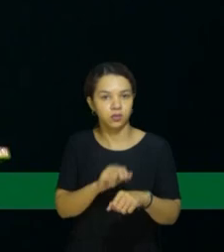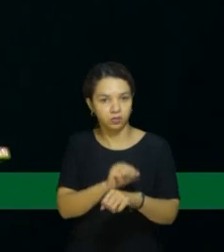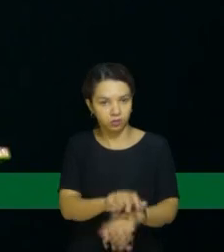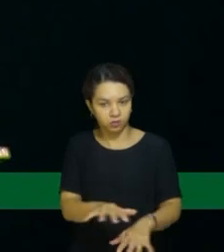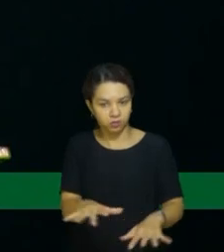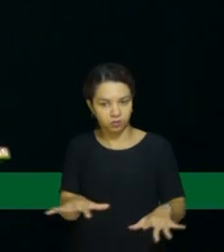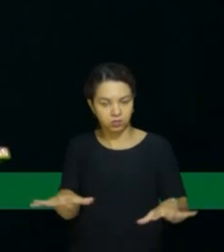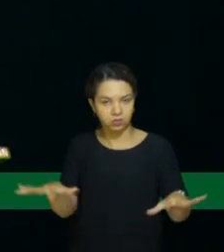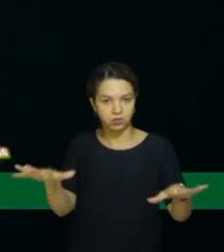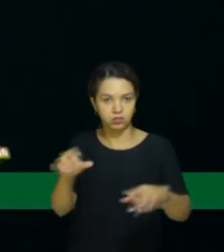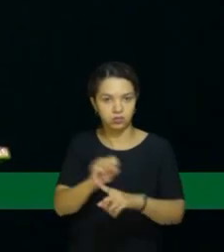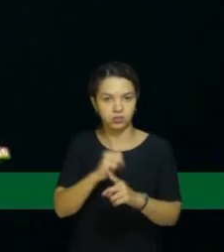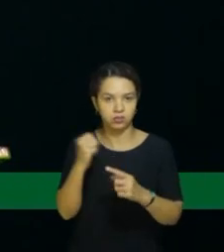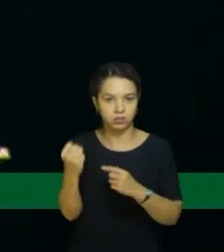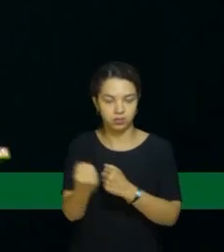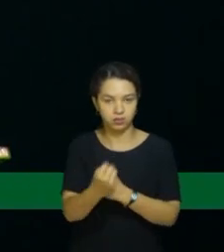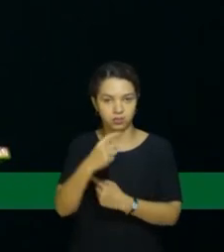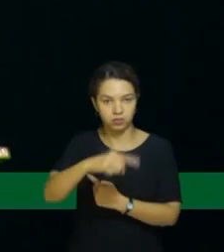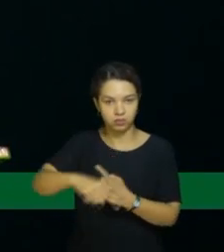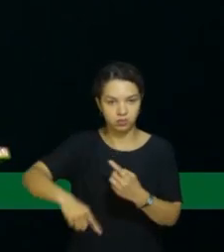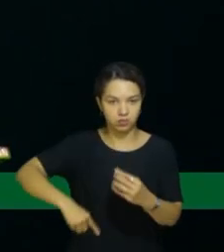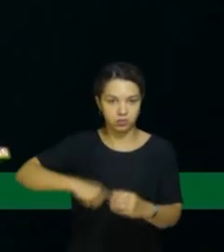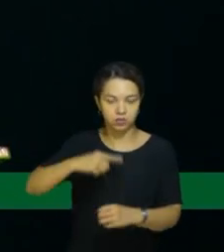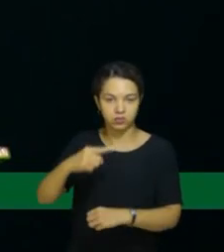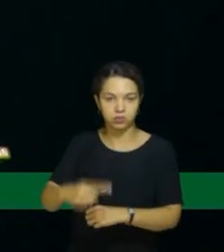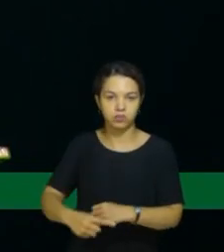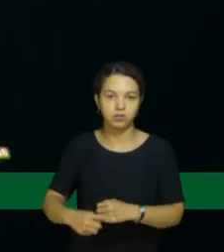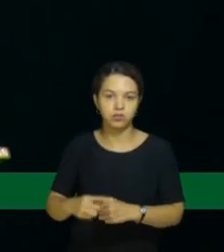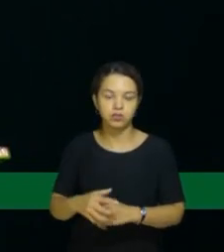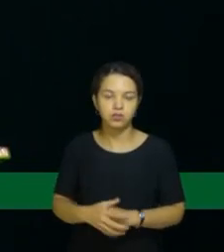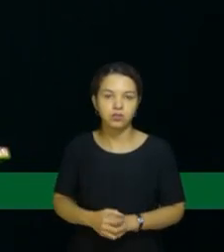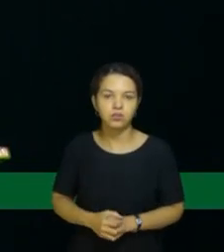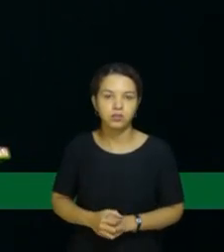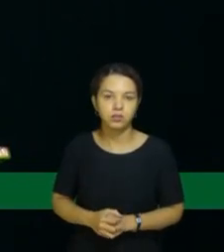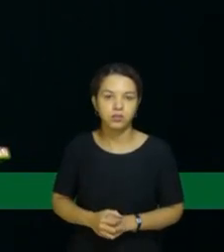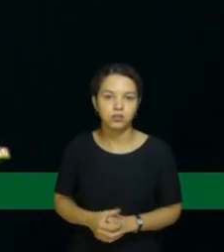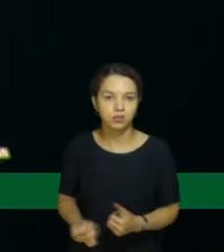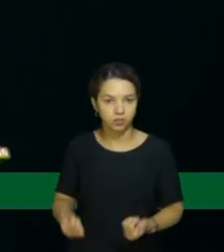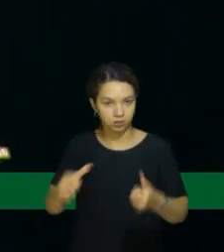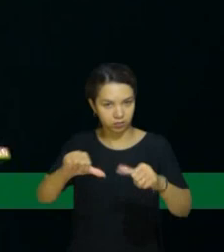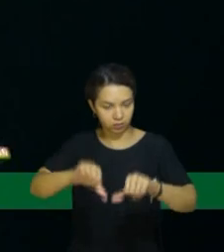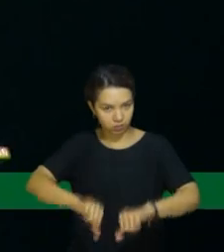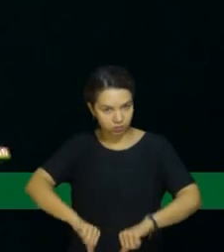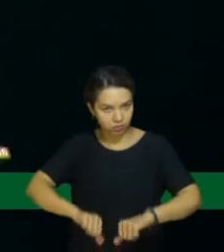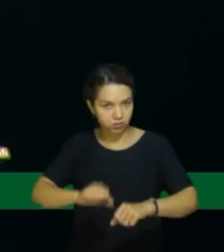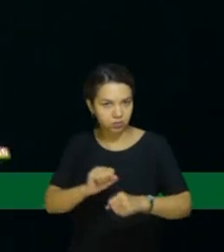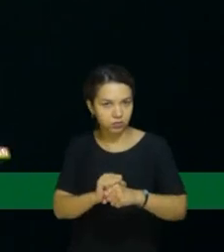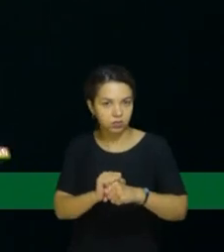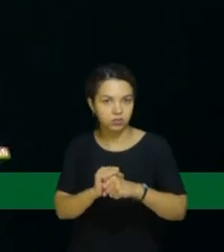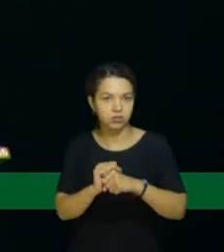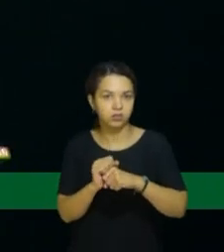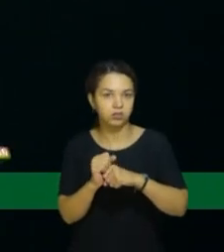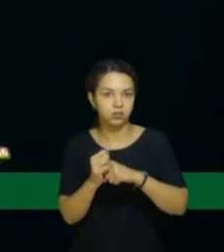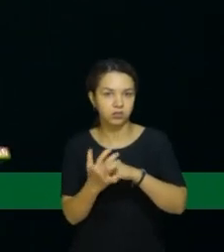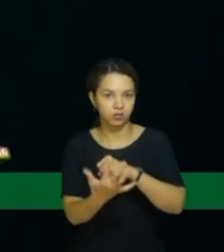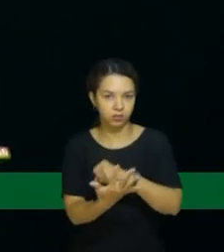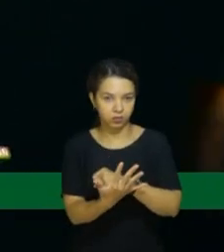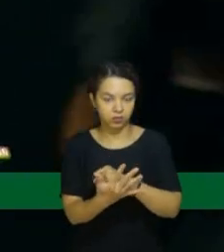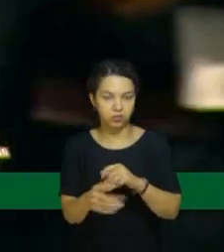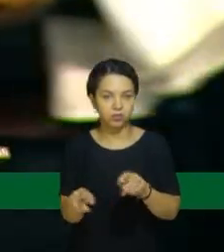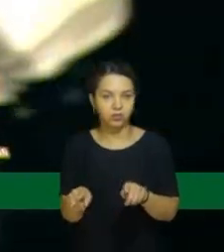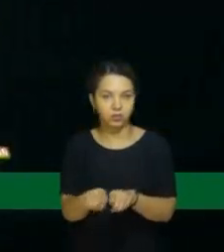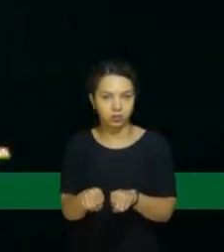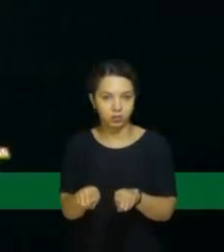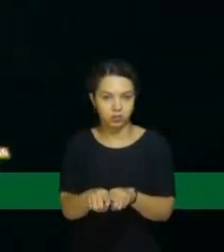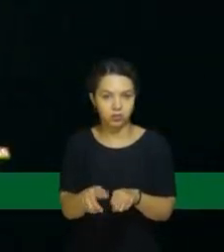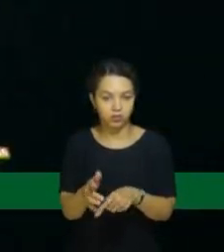como um todo no mundo inteiro né a crise também a o covid no caso né generalizando também nos fez